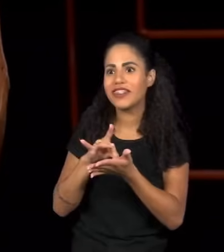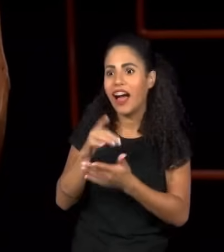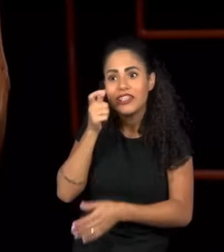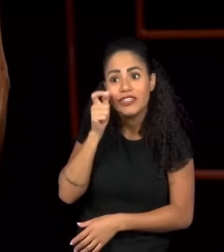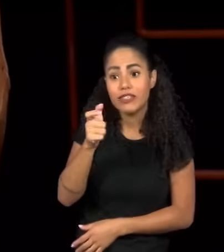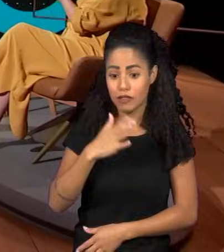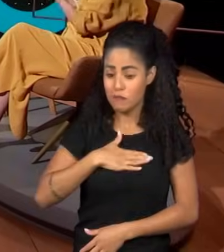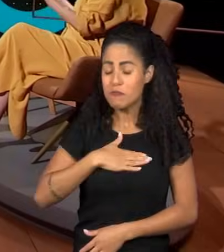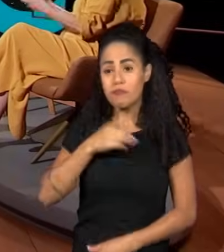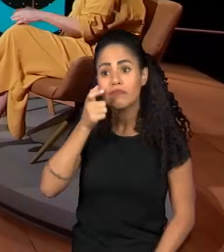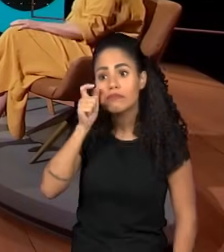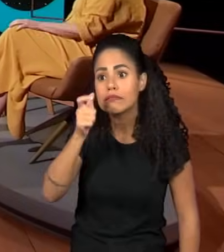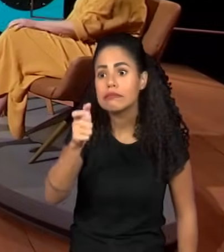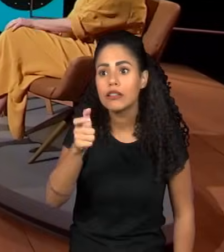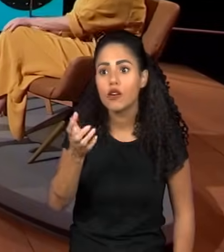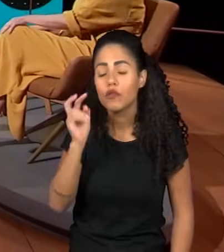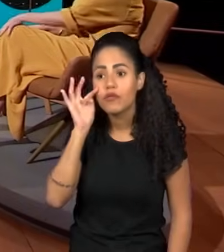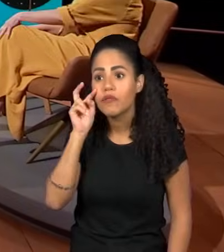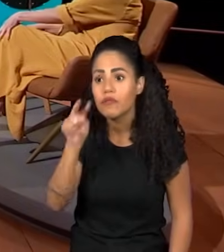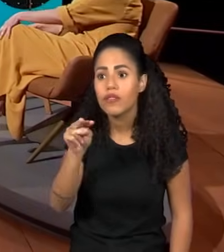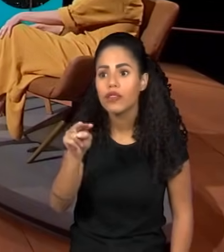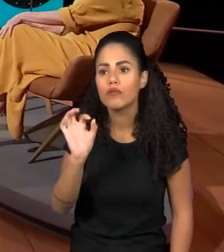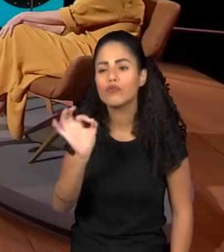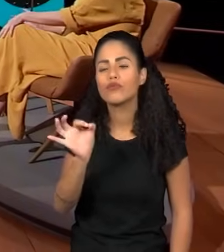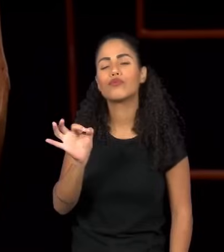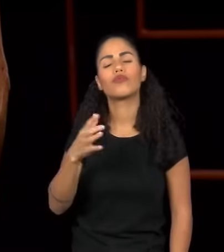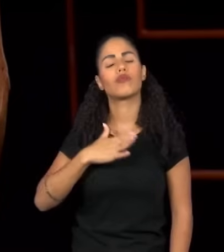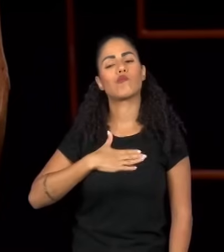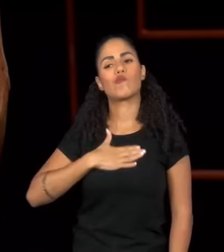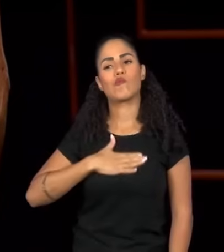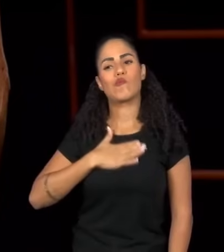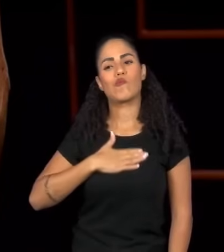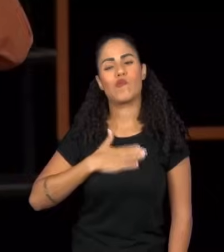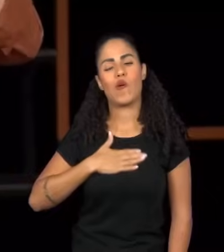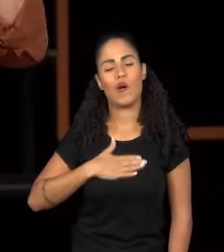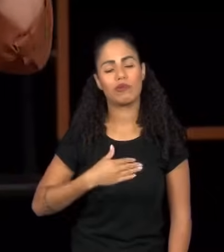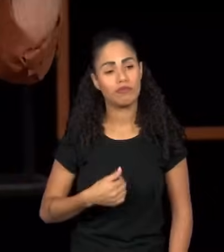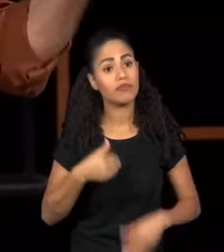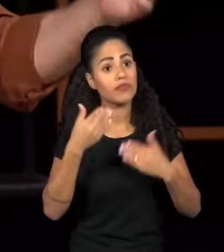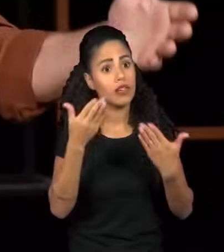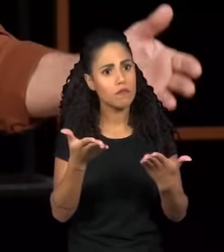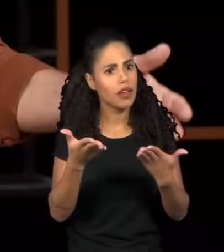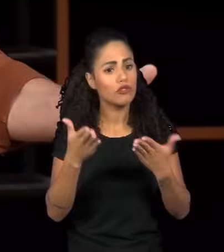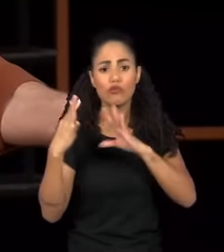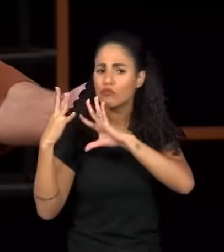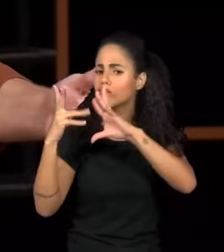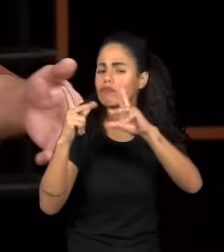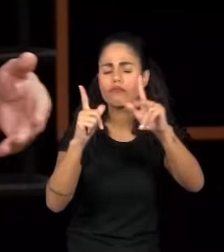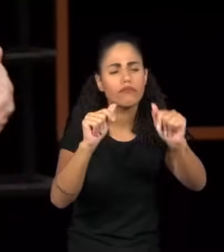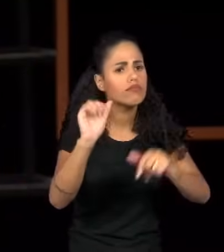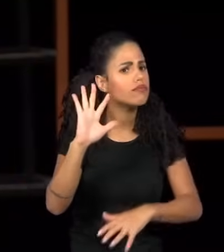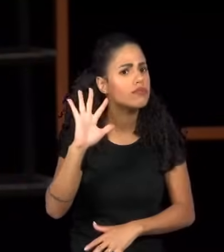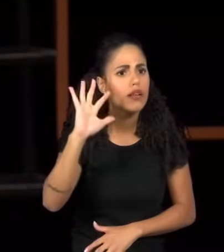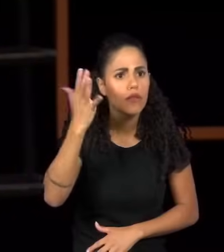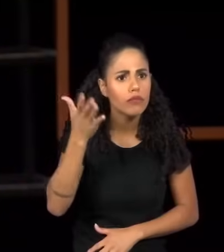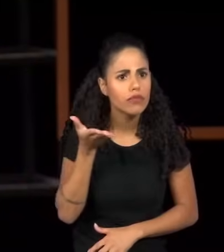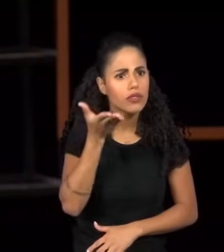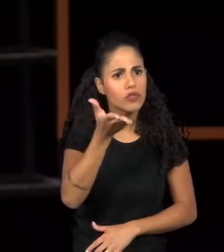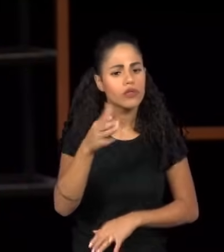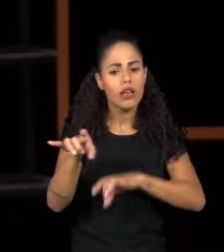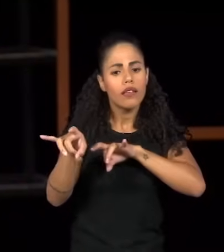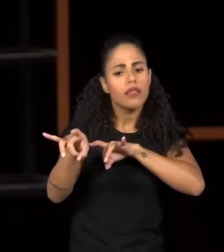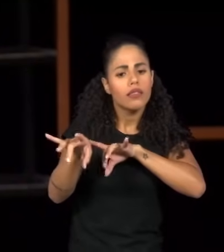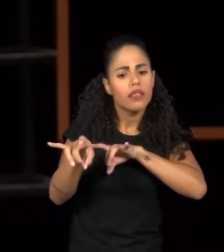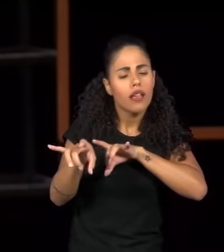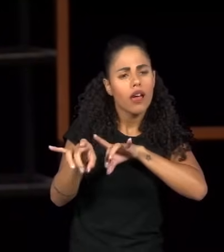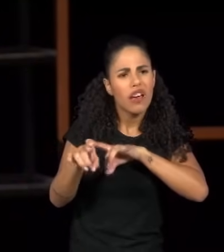É uma coisa que eu me interesso muito, né? Muito. Agora, dentro desse complexo todo, né, desse conjunto de técnicas,